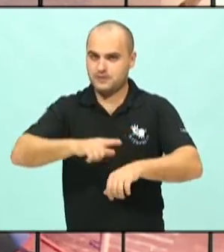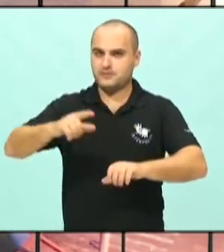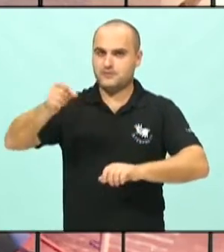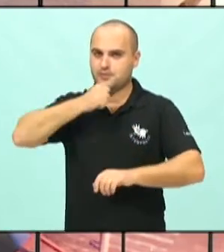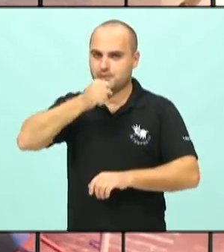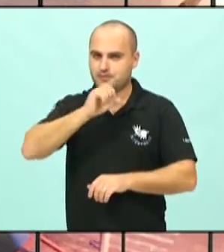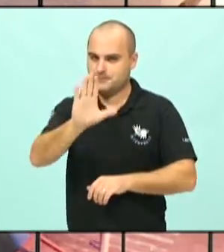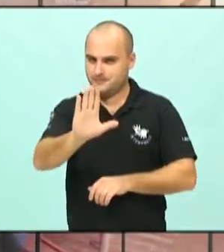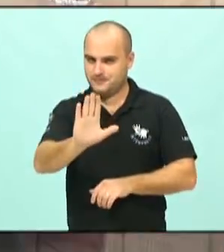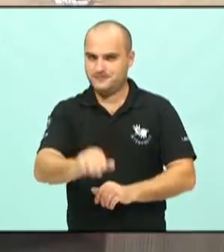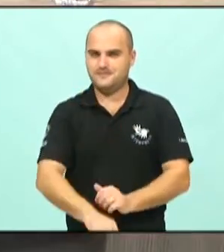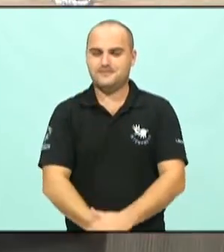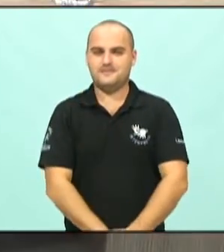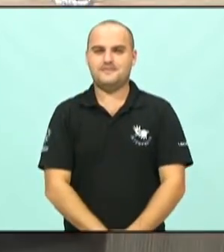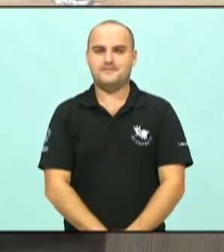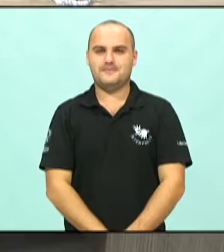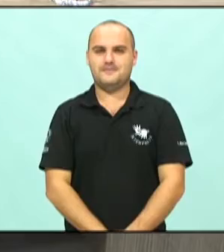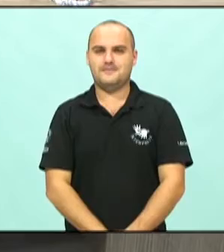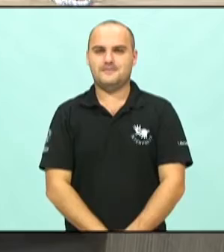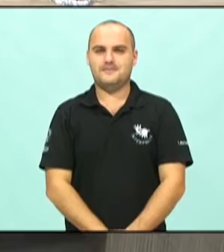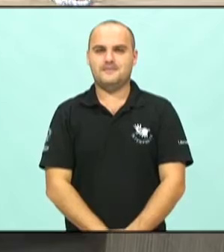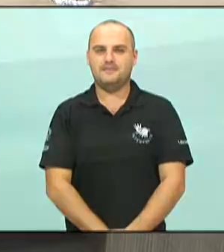Aberta. Até já.